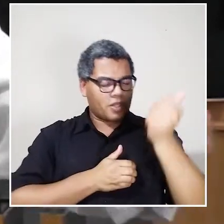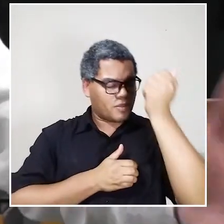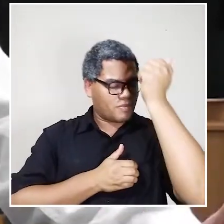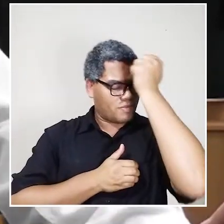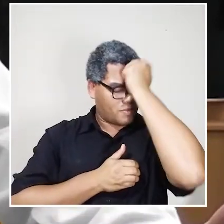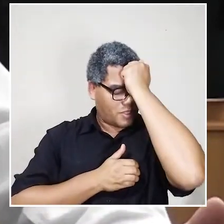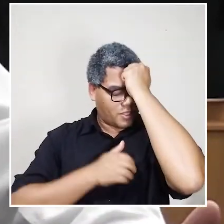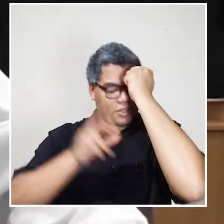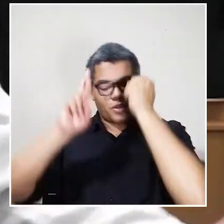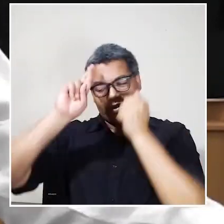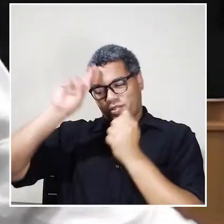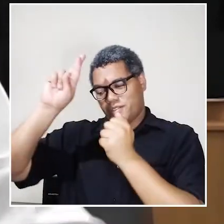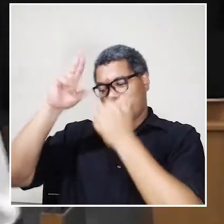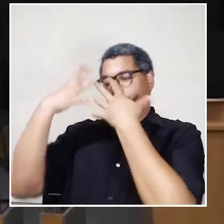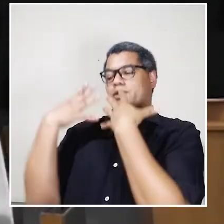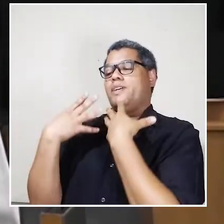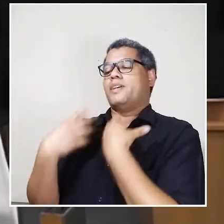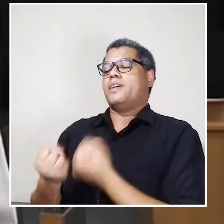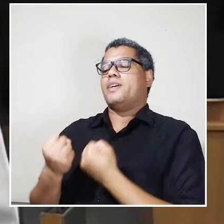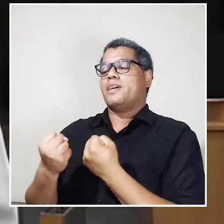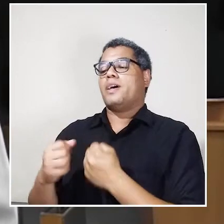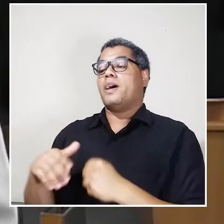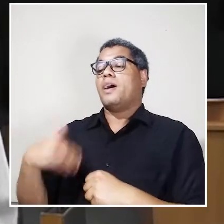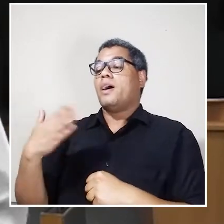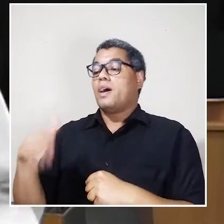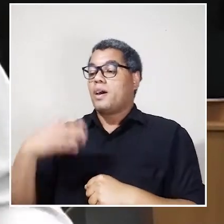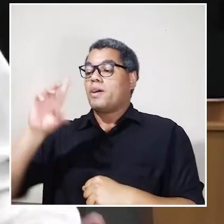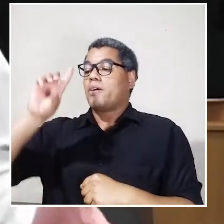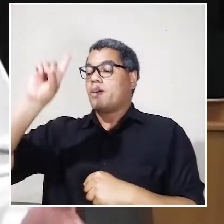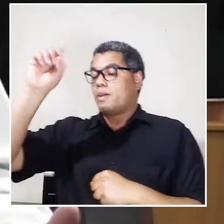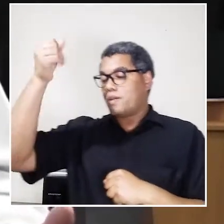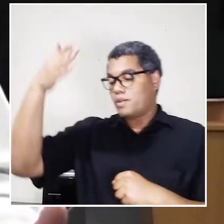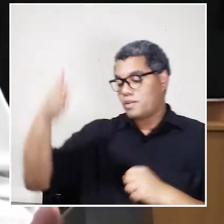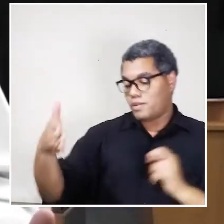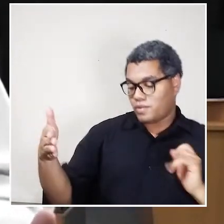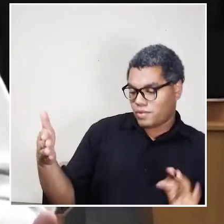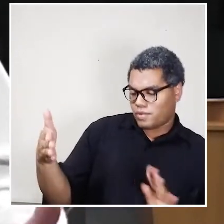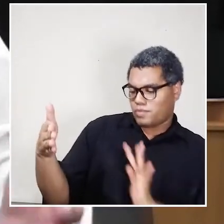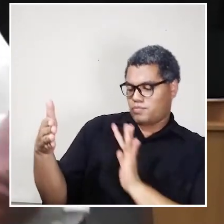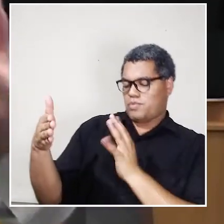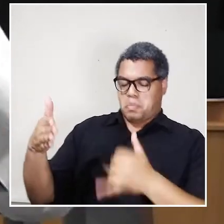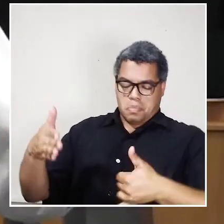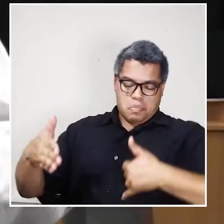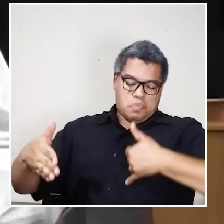compungido e contrito, o Senhor não despreza. Quando vamos à sua presença